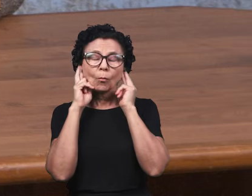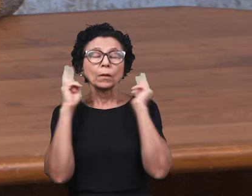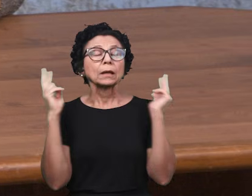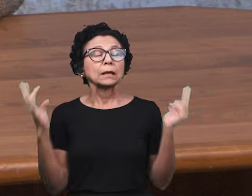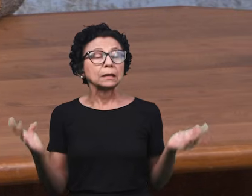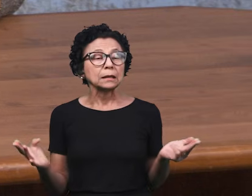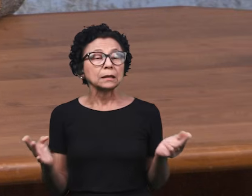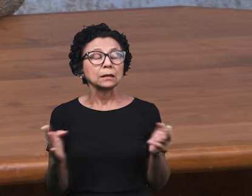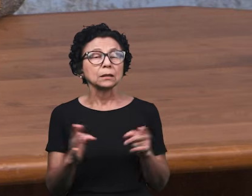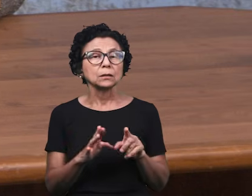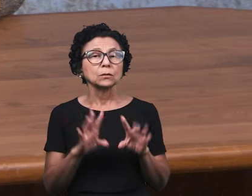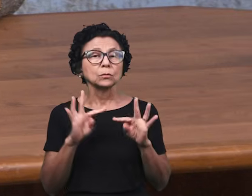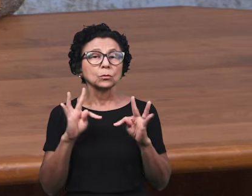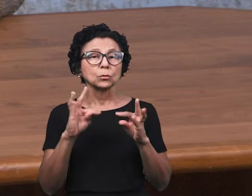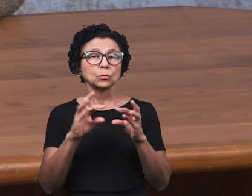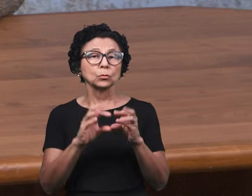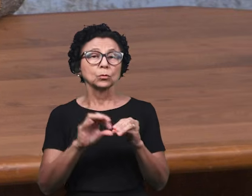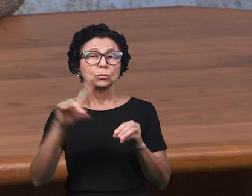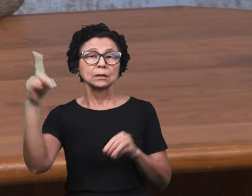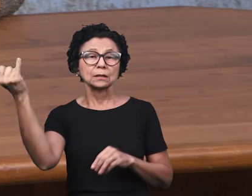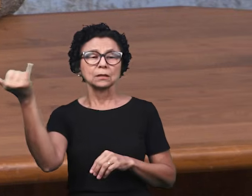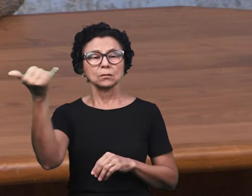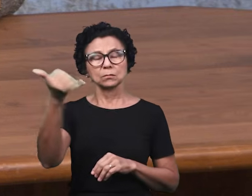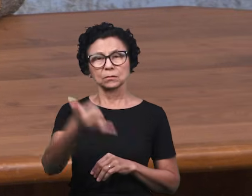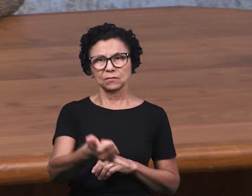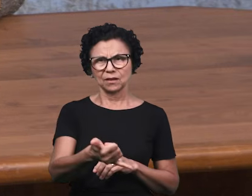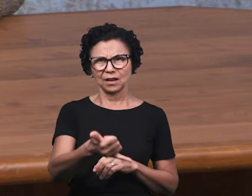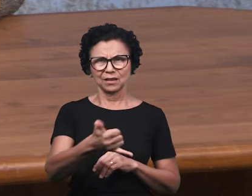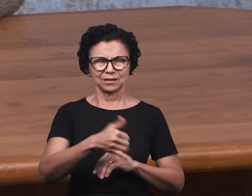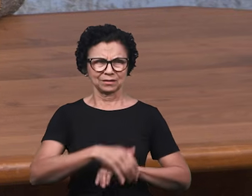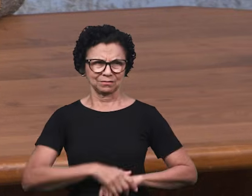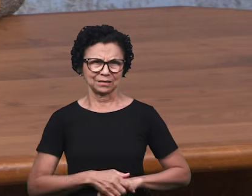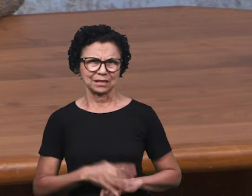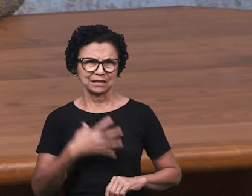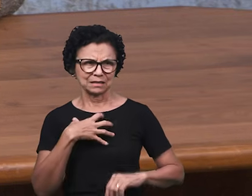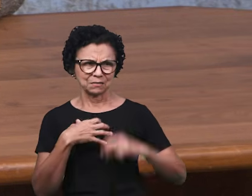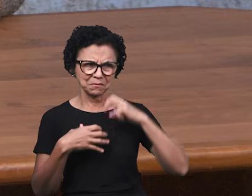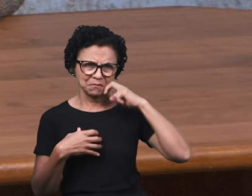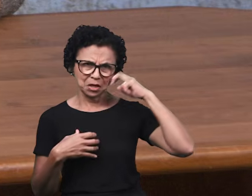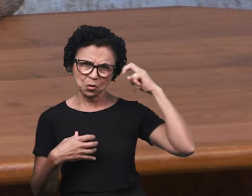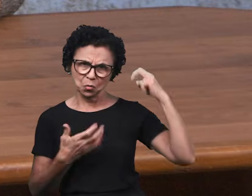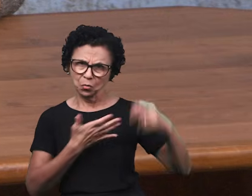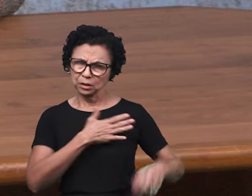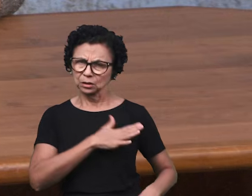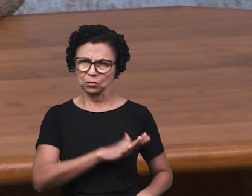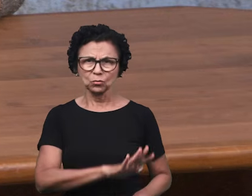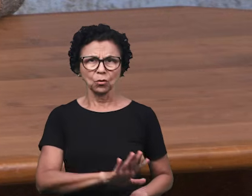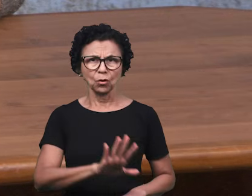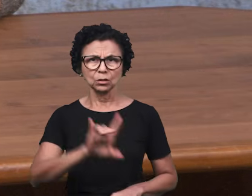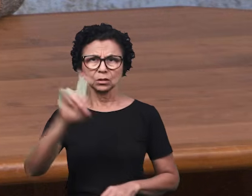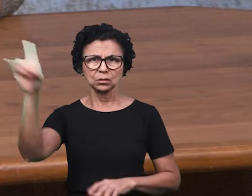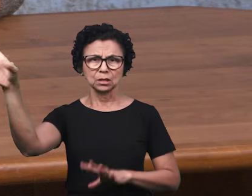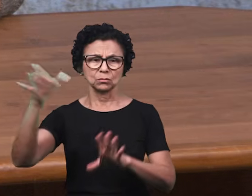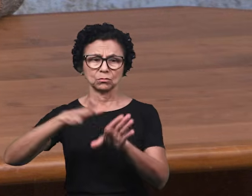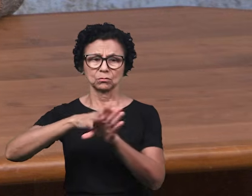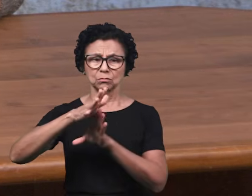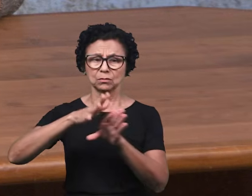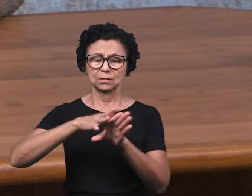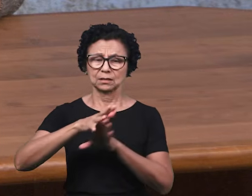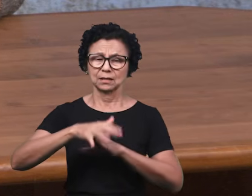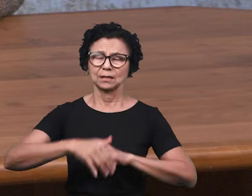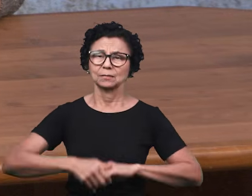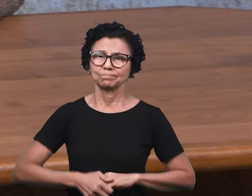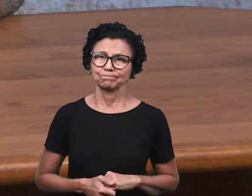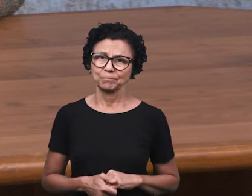que a palavra do Senhor é para eles coisa vergonhosa, não gostam dela. Pelo que estou cheio